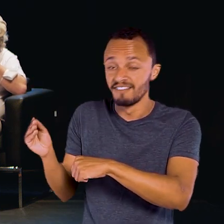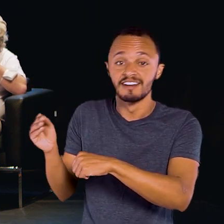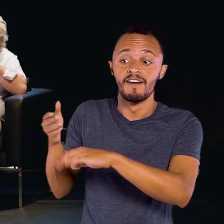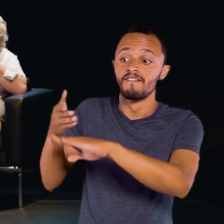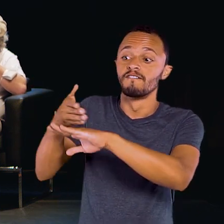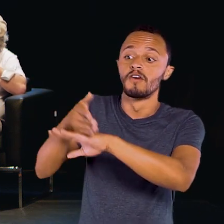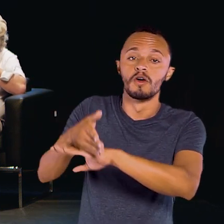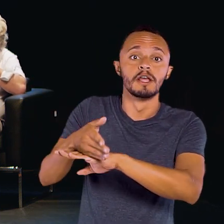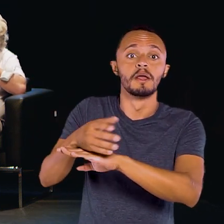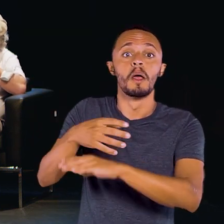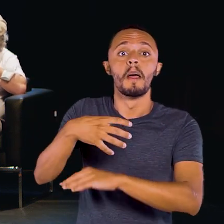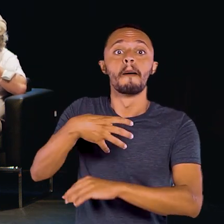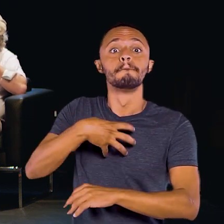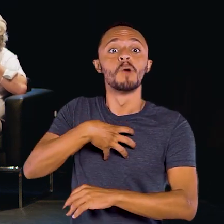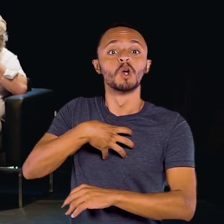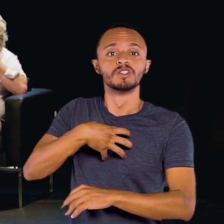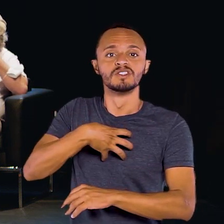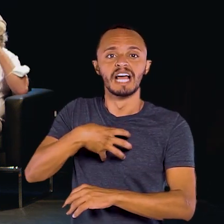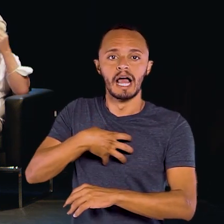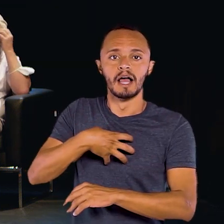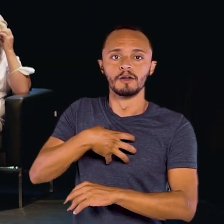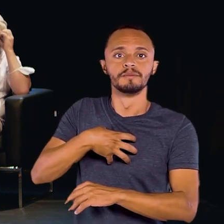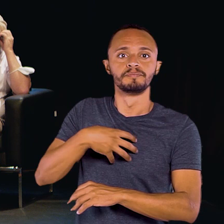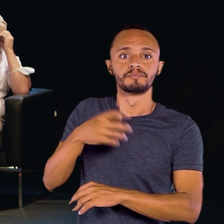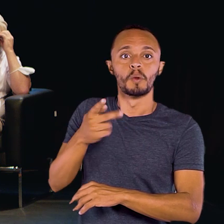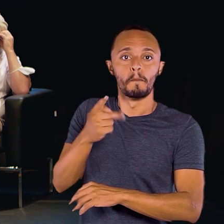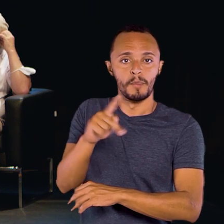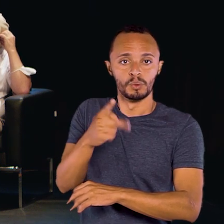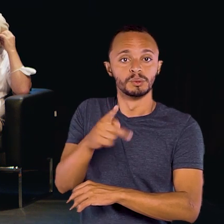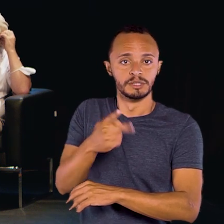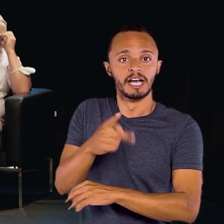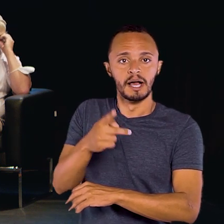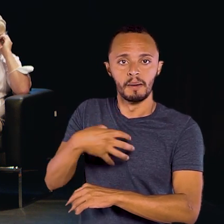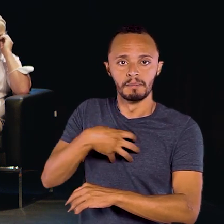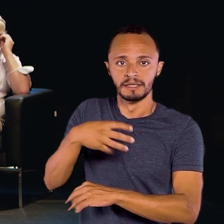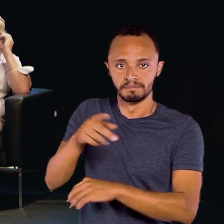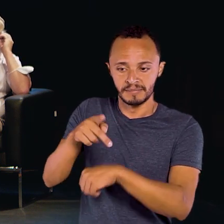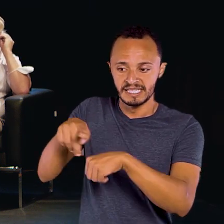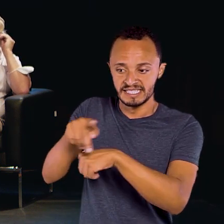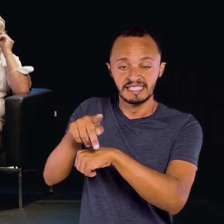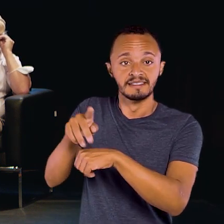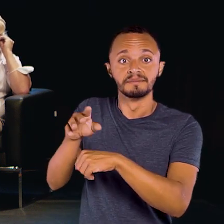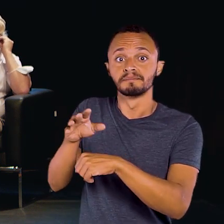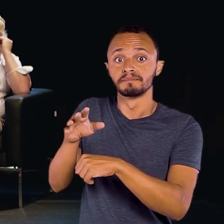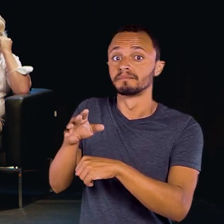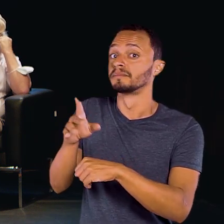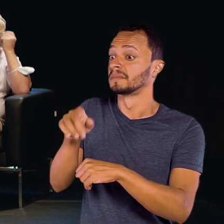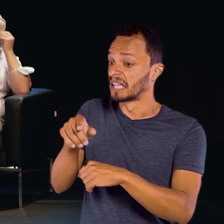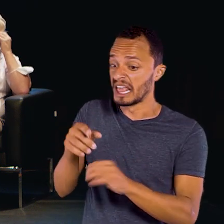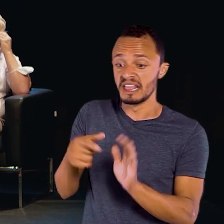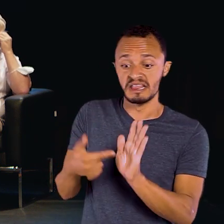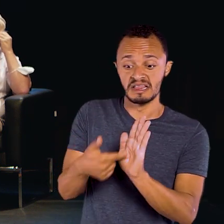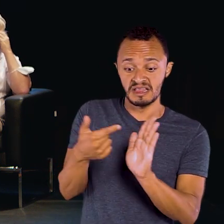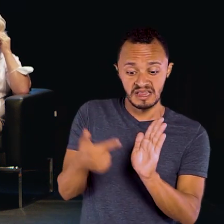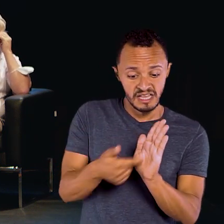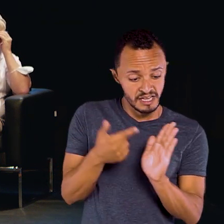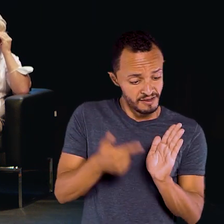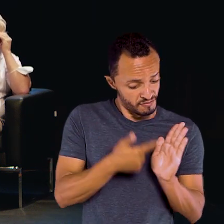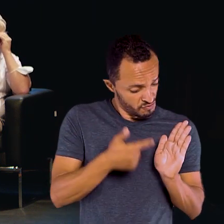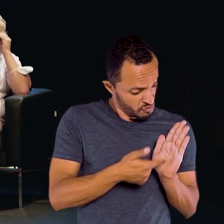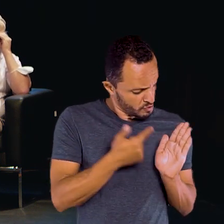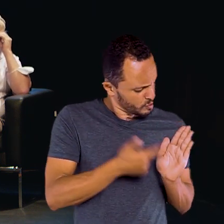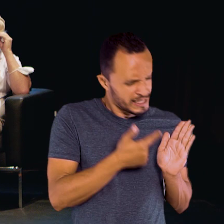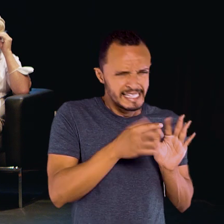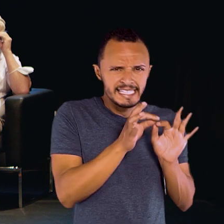num mundo de arquivos fantástico, é um material com manancial de informações, né, de números,